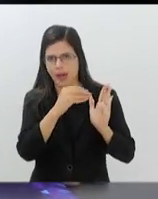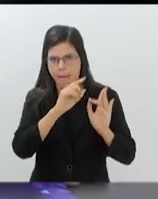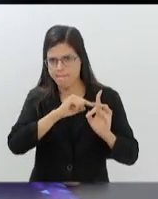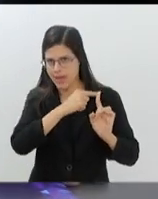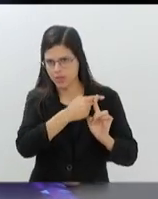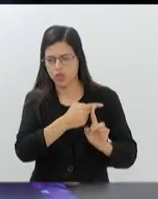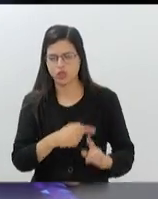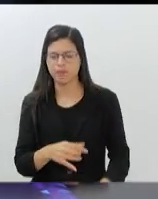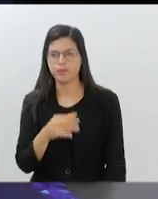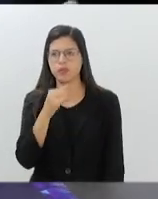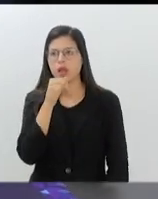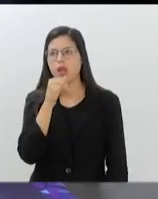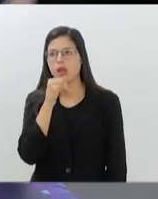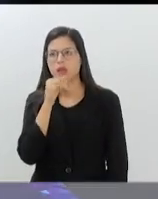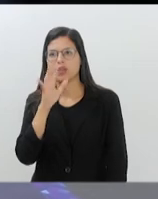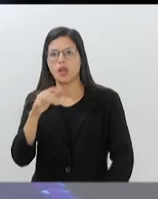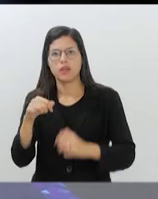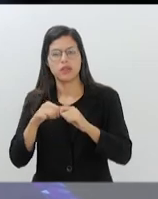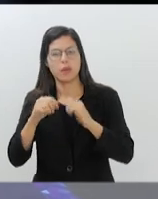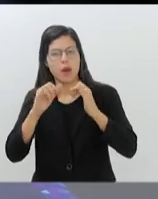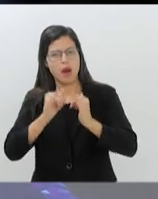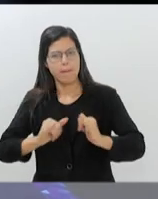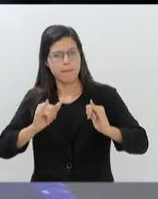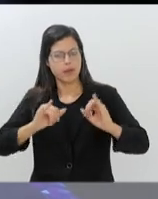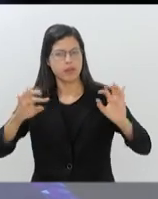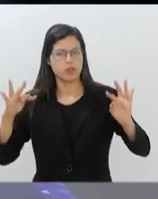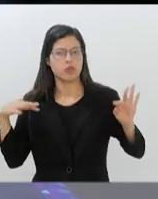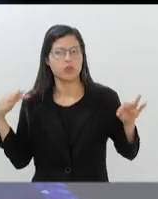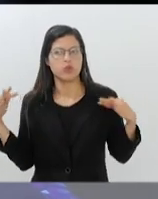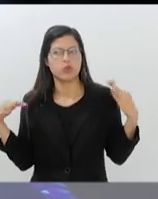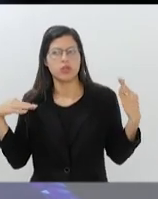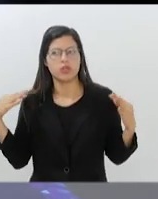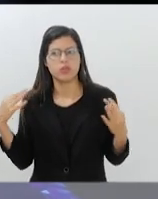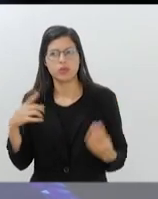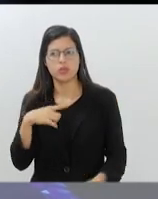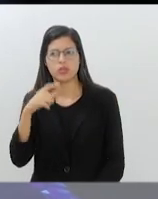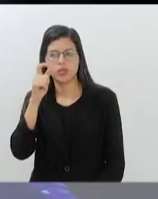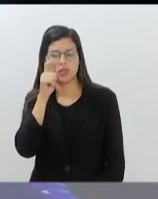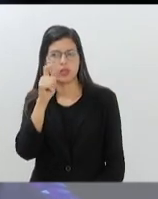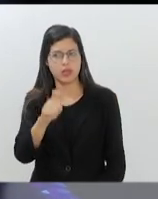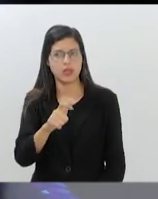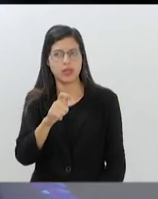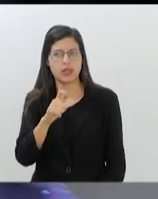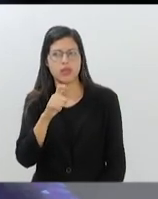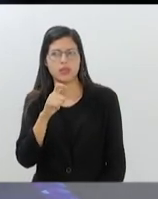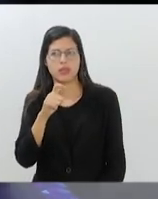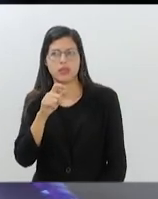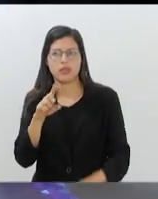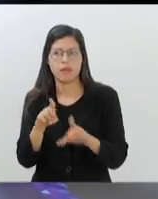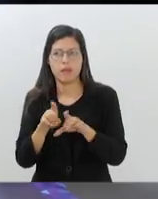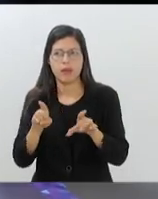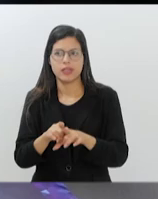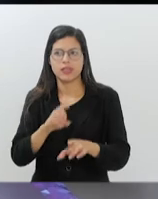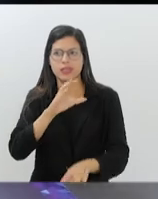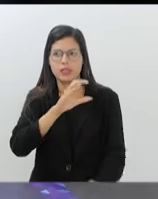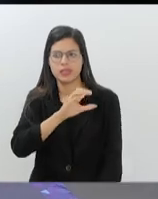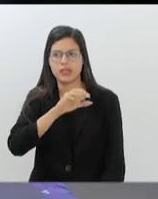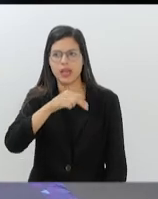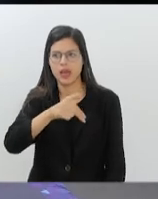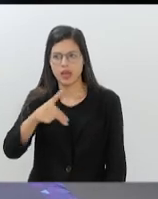eh já uma campanha de turismo e nós tínhamos por interesse de contemplar também a que é uma das maiores